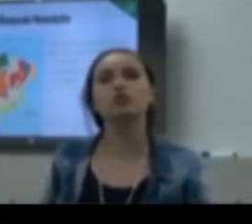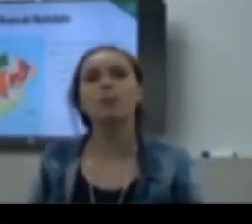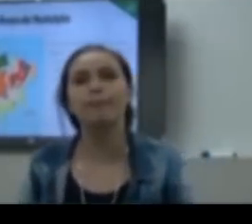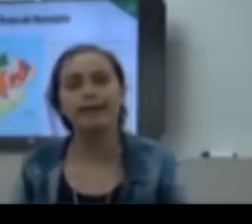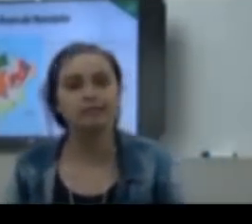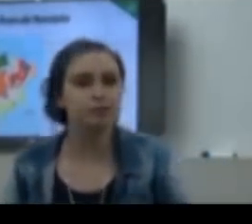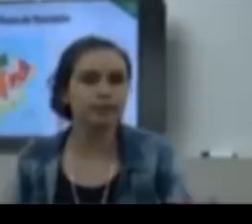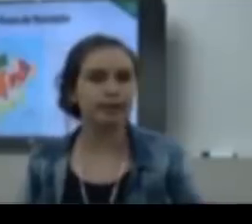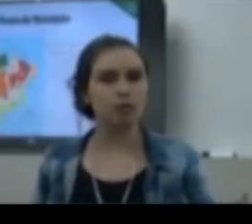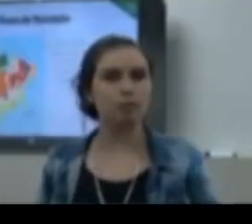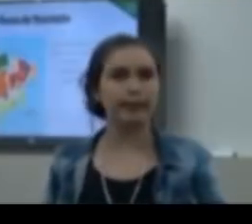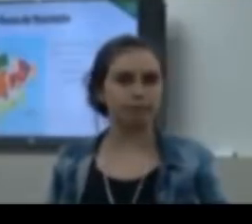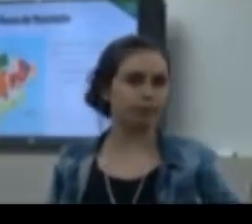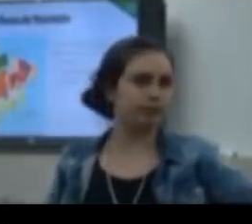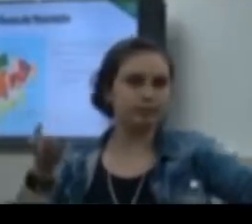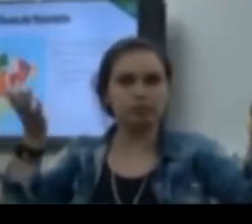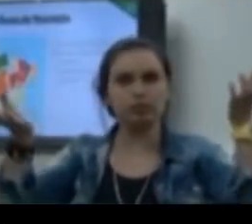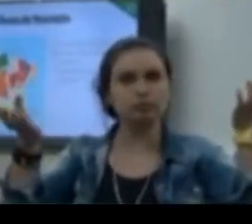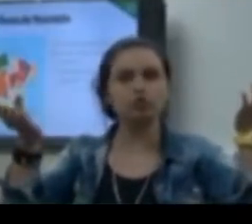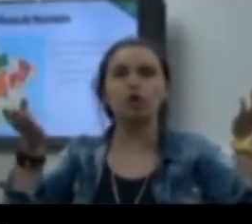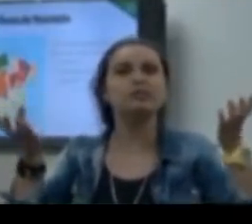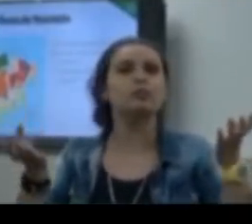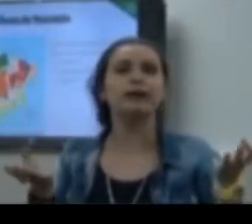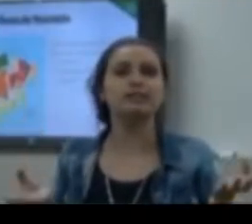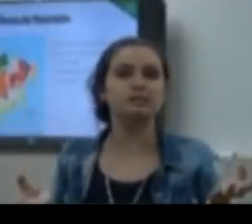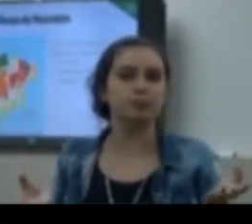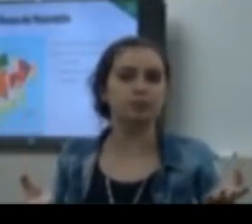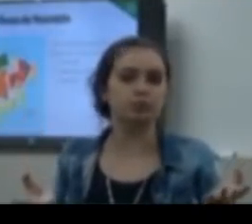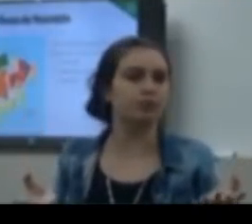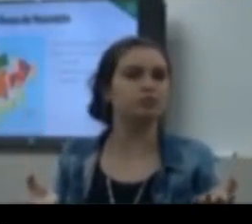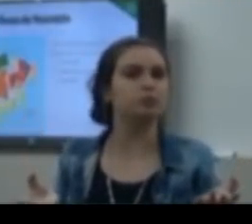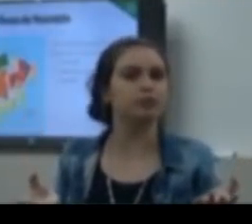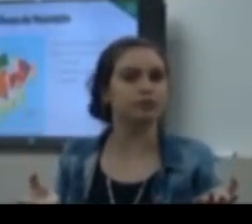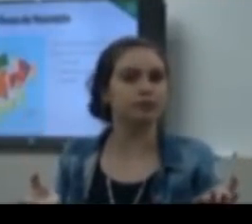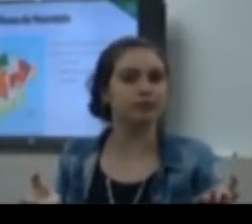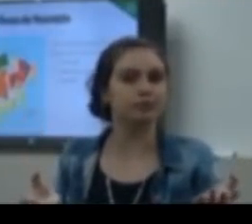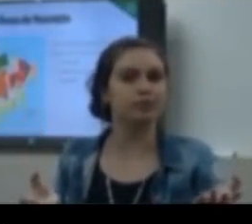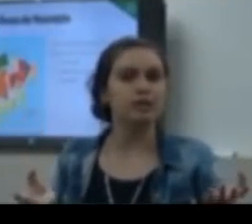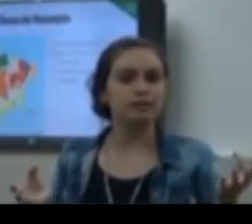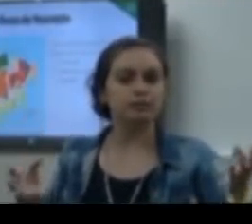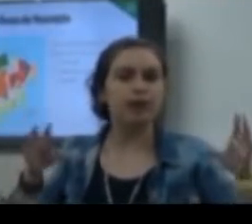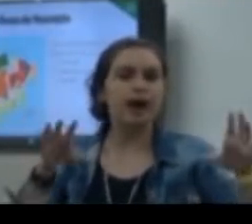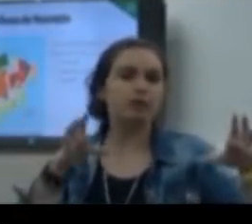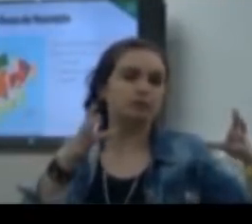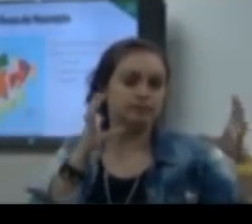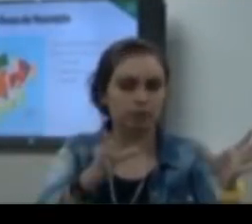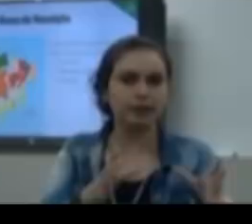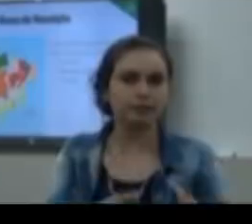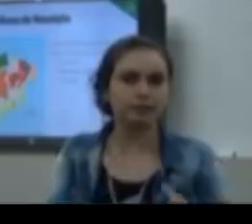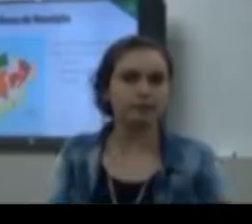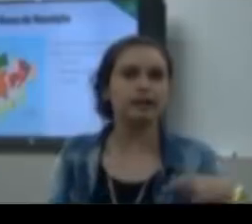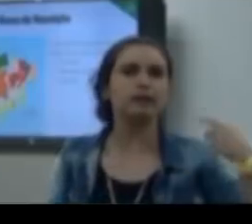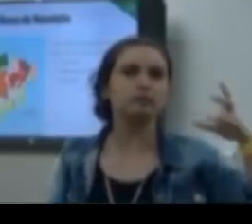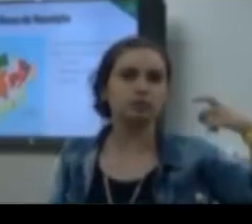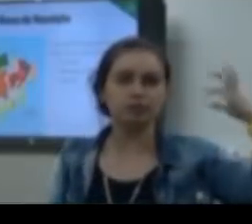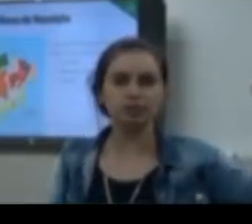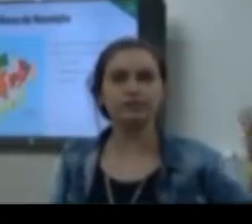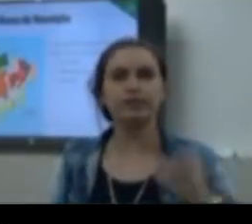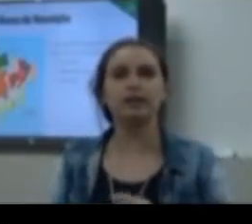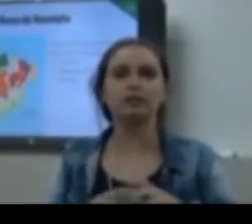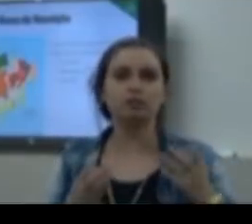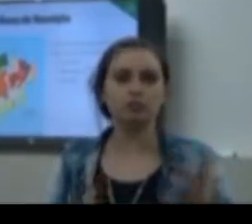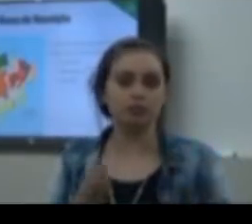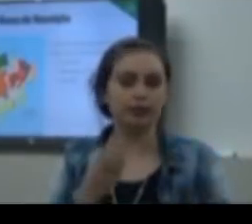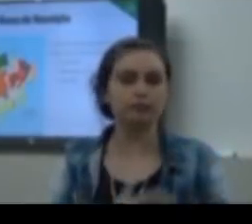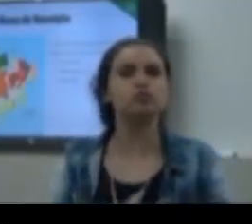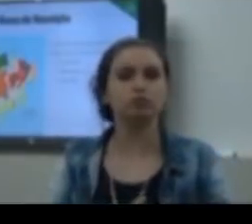características bastante complexas. Por que é complexo? Porque está misturando 2 ou mais domínios morfoclimáticos. Então, não é algo tão padronizado quando a